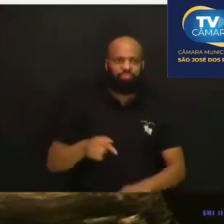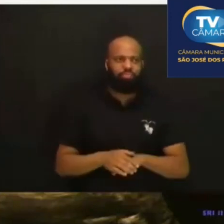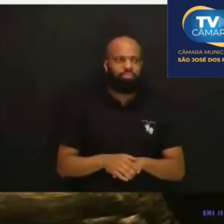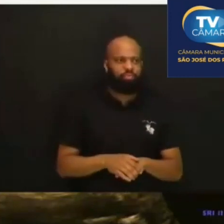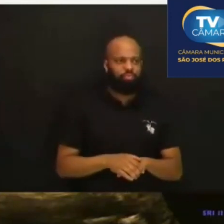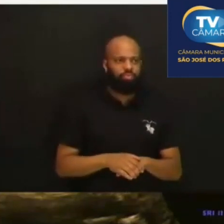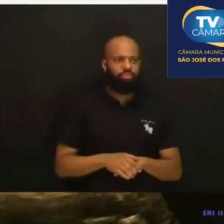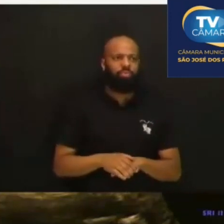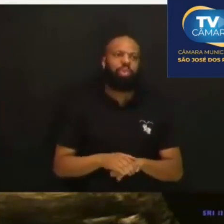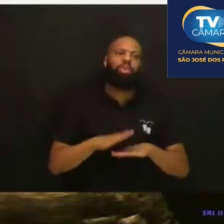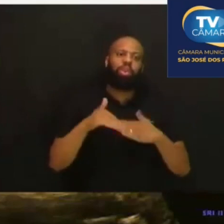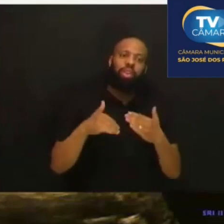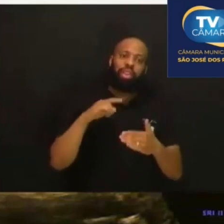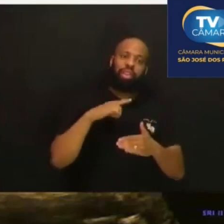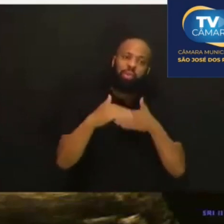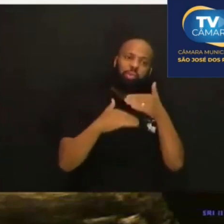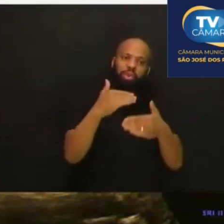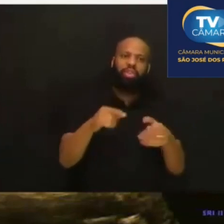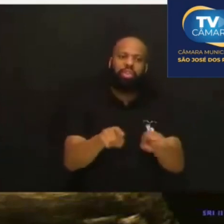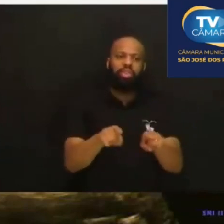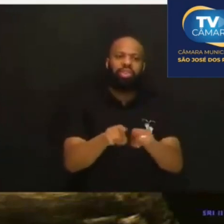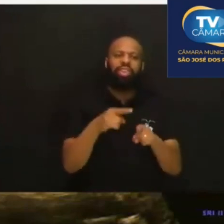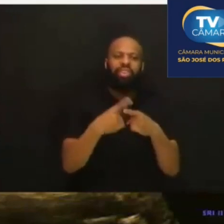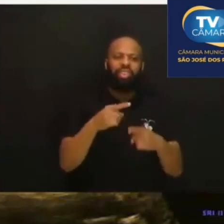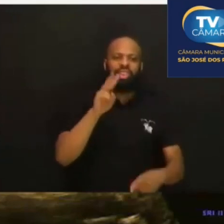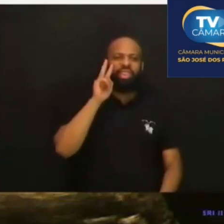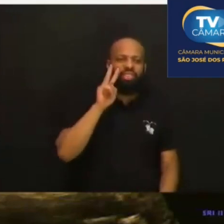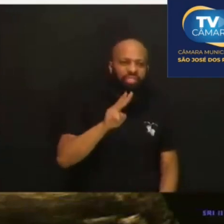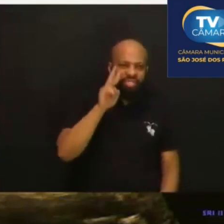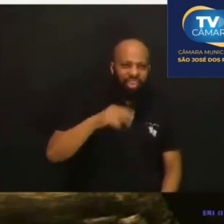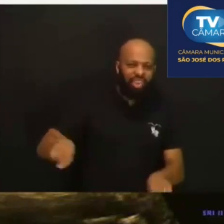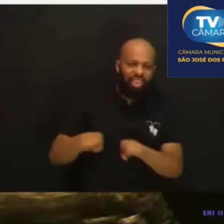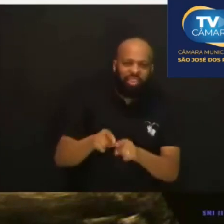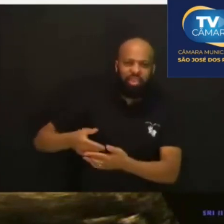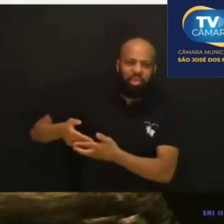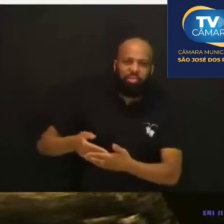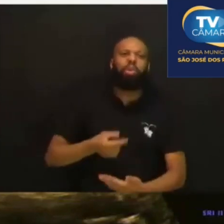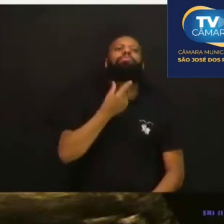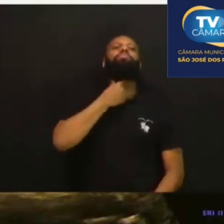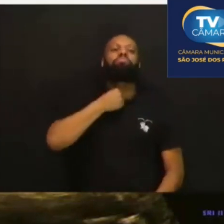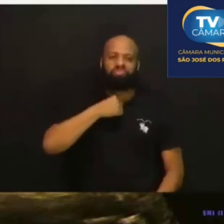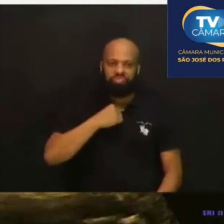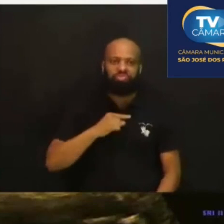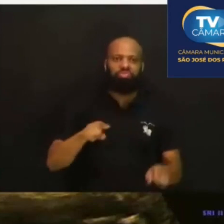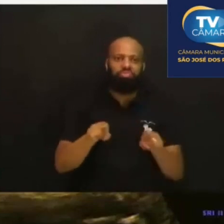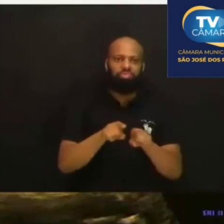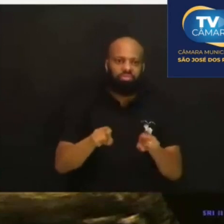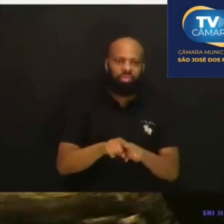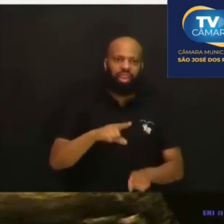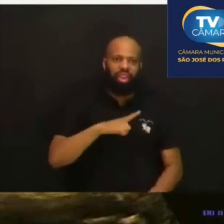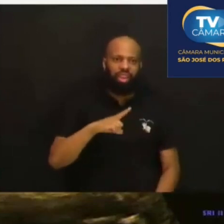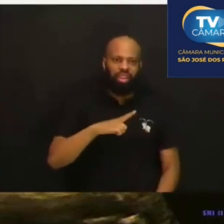Já existe um processo de deglutição, é tão bonito nas ecografias, a gente vê os bebezinhos já engolindo. O pâncreas começa a